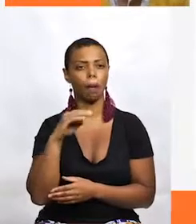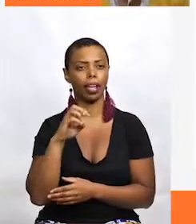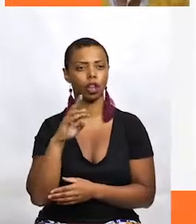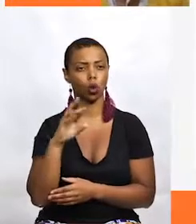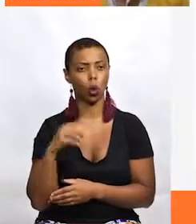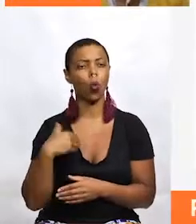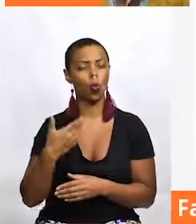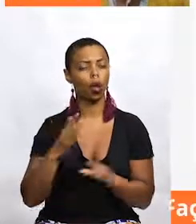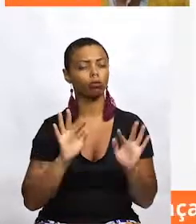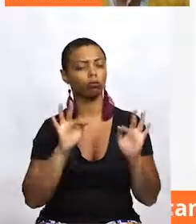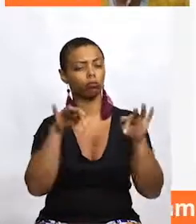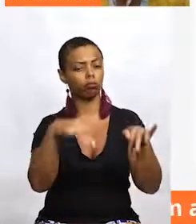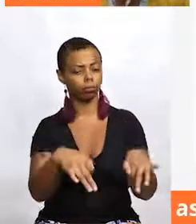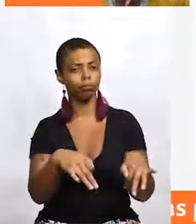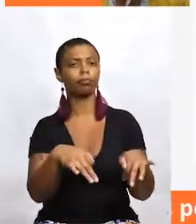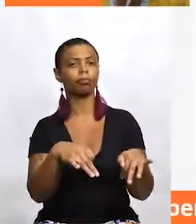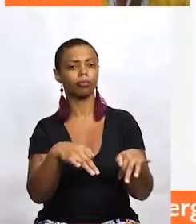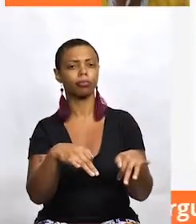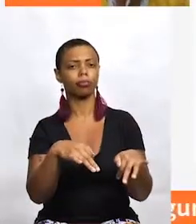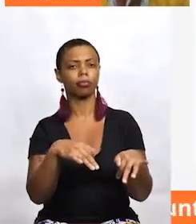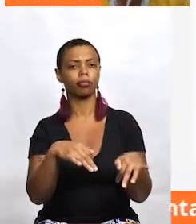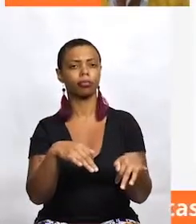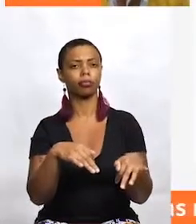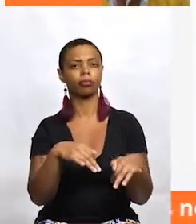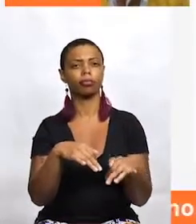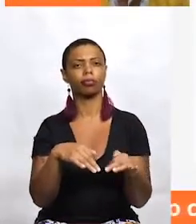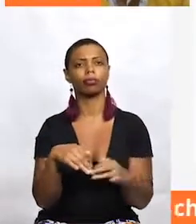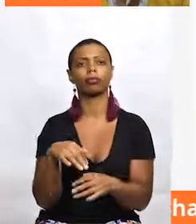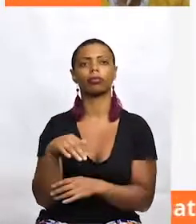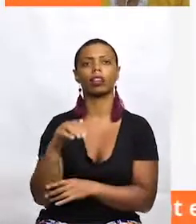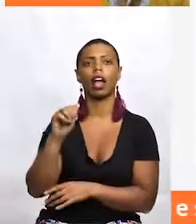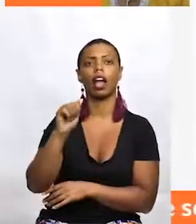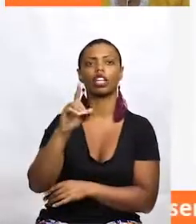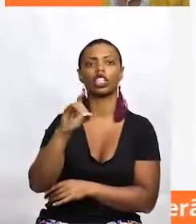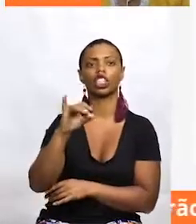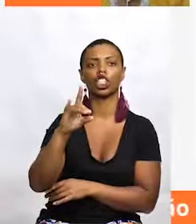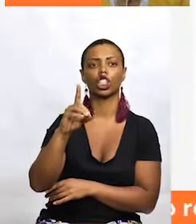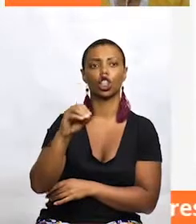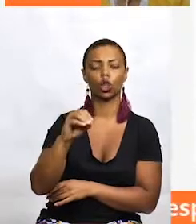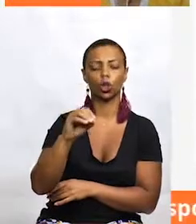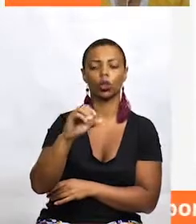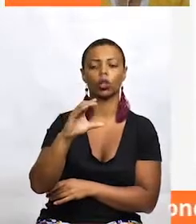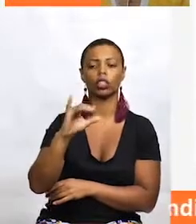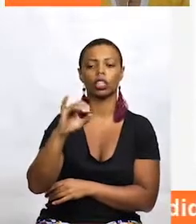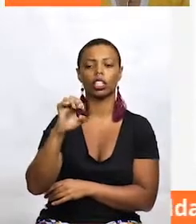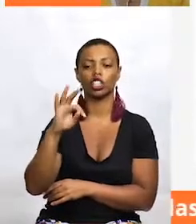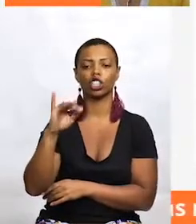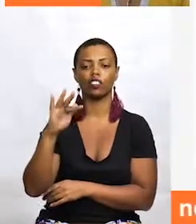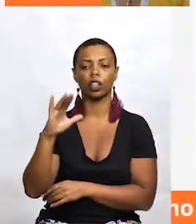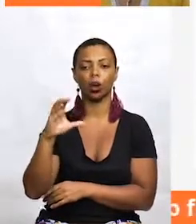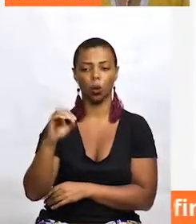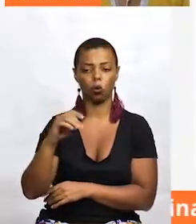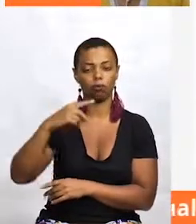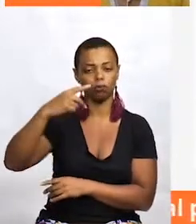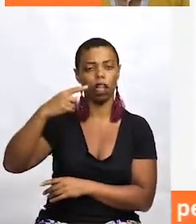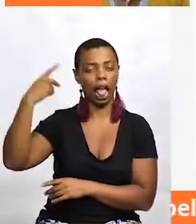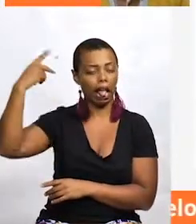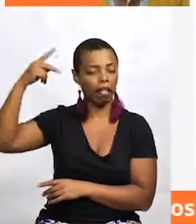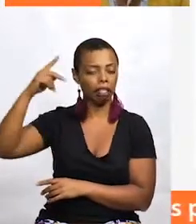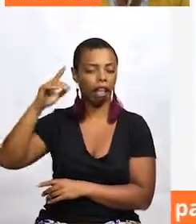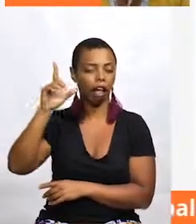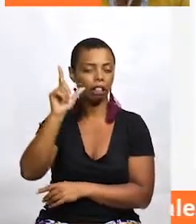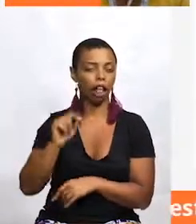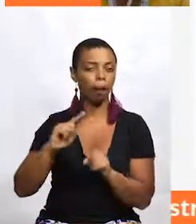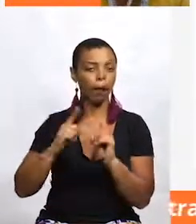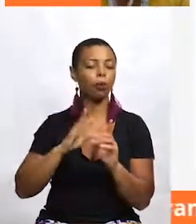terminou, o adido científico da Itália, que aí já morava aqui no Brasil, fez, Sônia, por